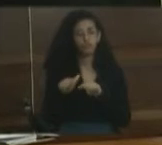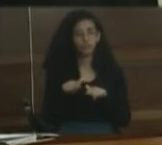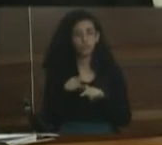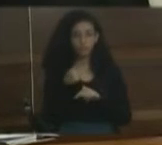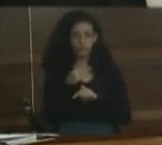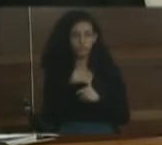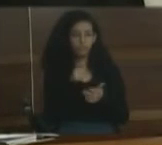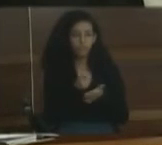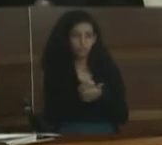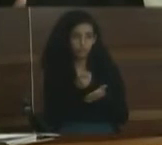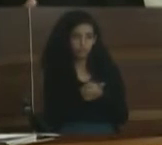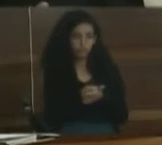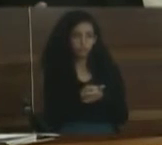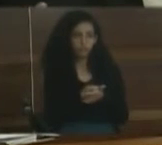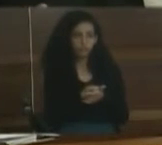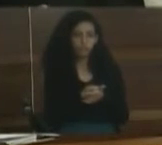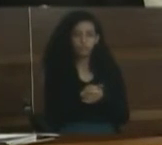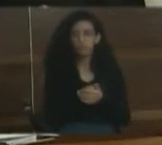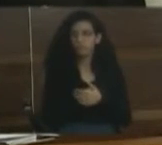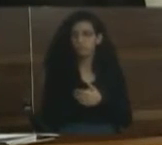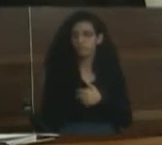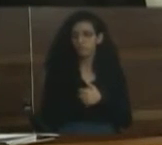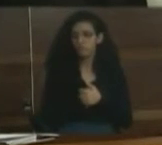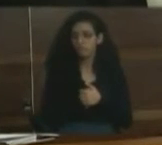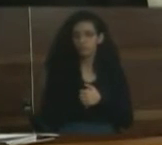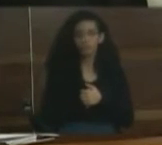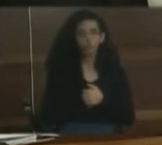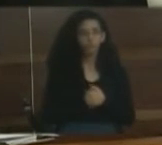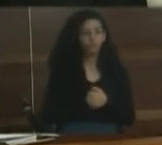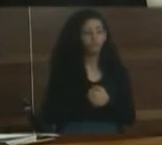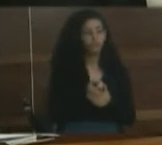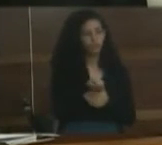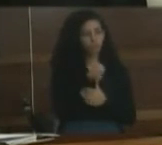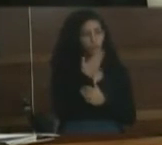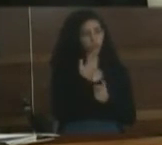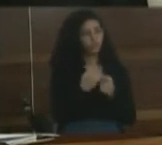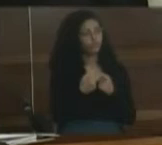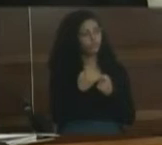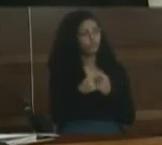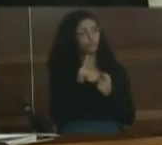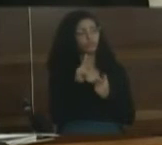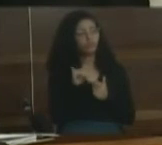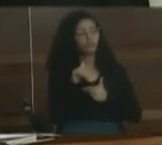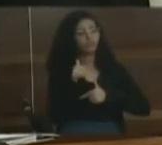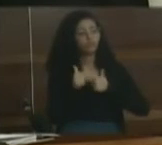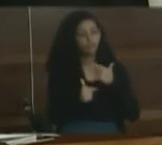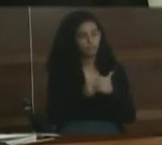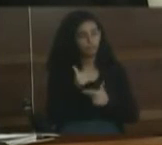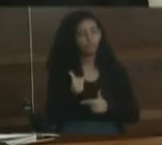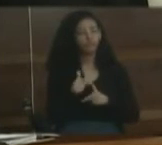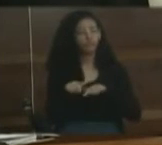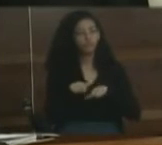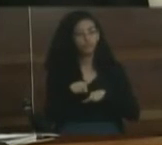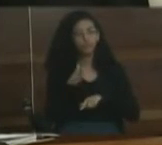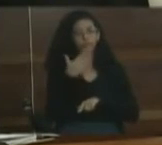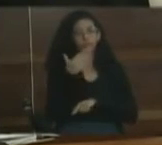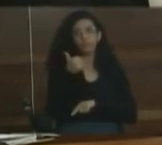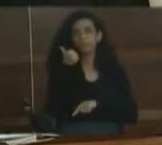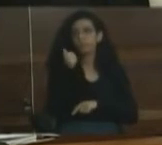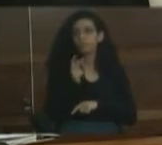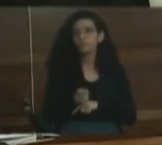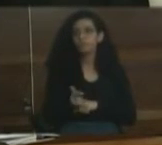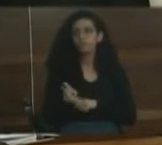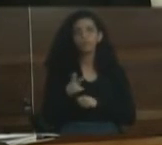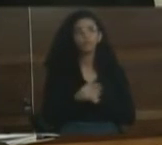de você quer cobrando isso um deixa a gente chateado não pelo contrário esse é bom que nós vamos inclusive trabalhando para melhorar sempre